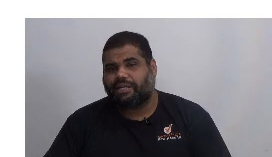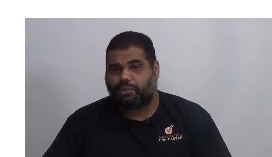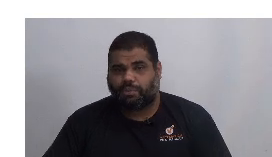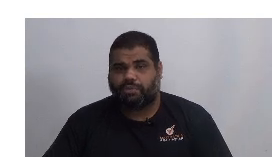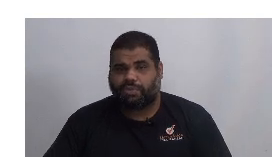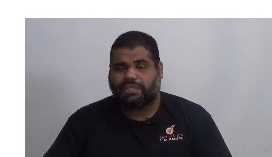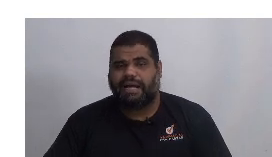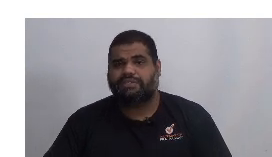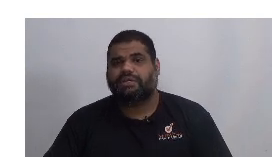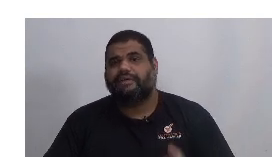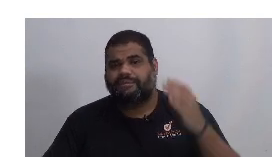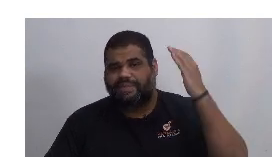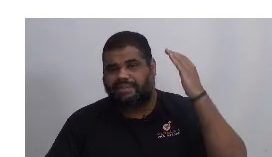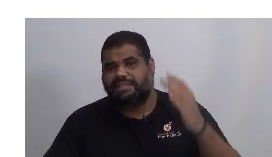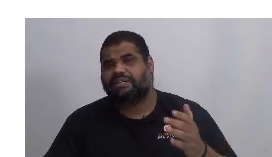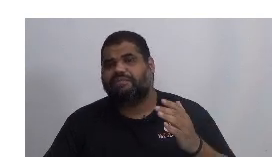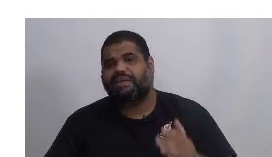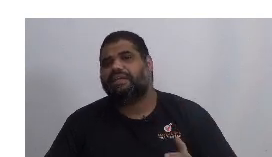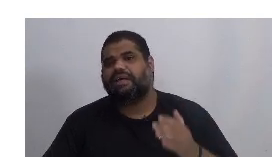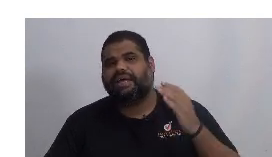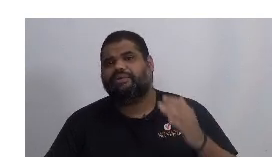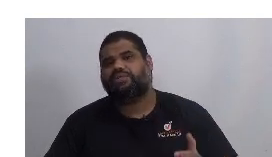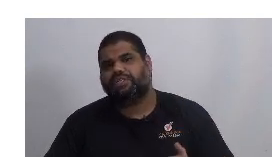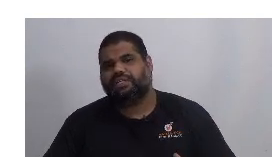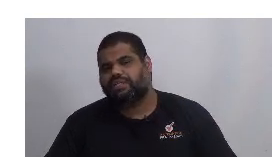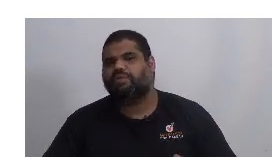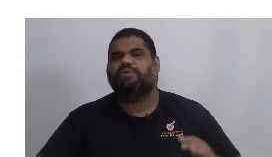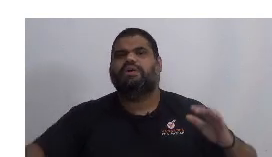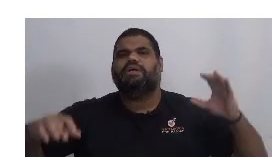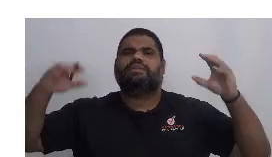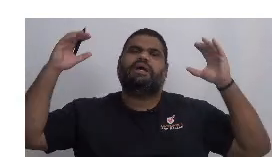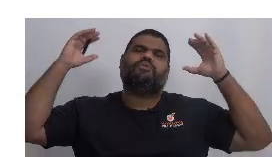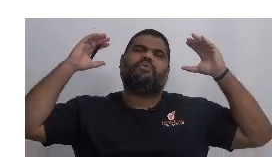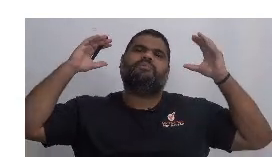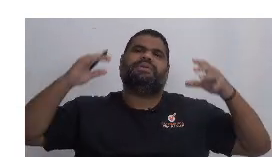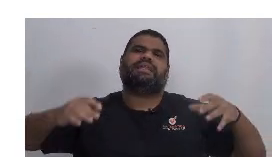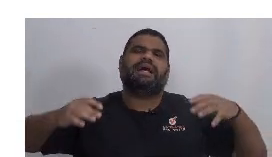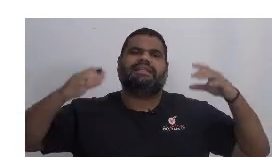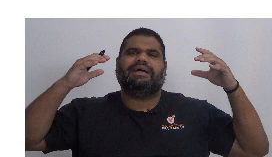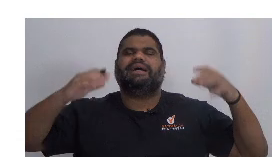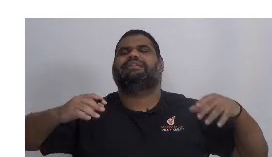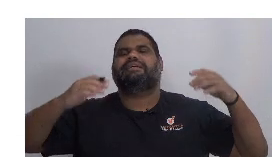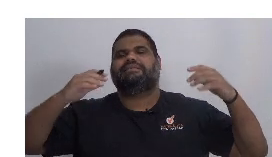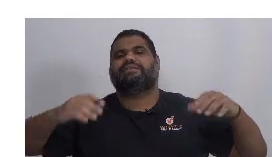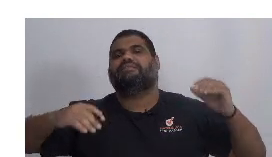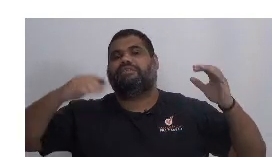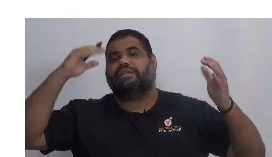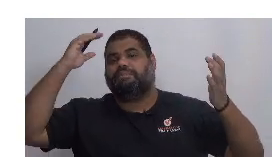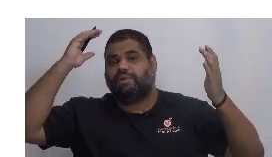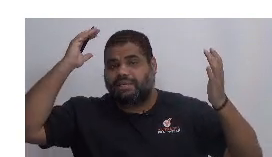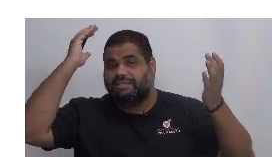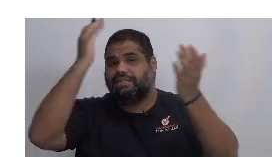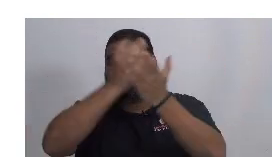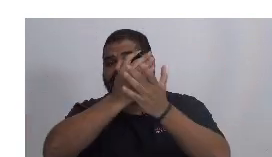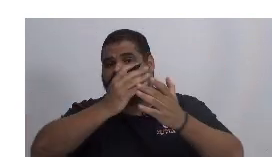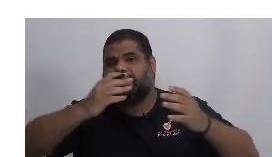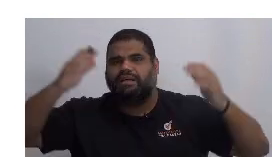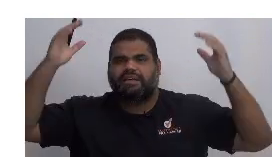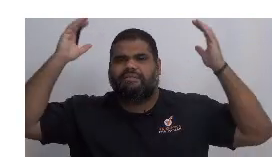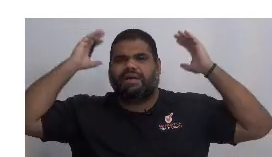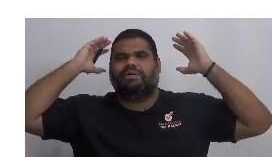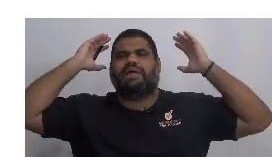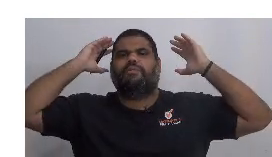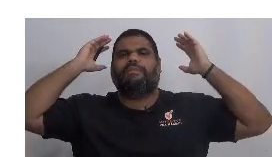uma grande oportunidade. Sexta-feira é o dia. Então, não compre nada até sexta-feira, porque